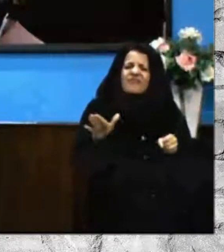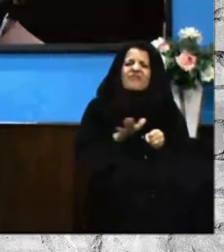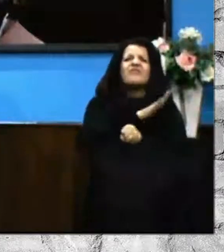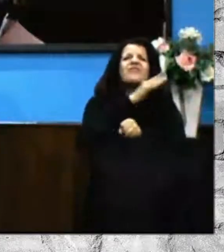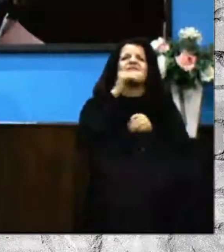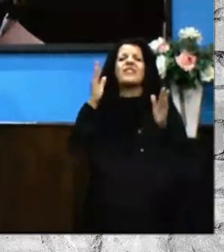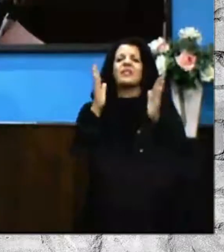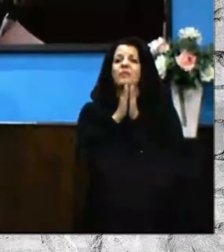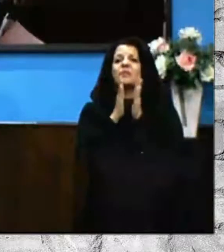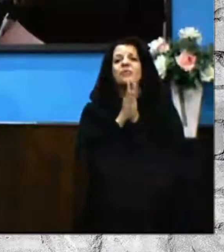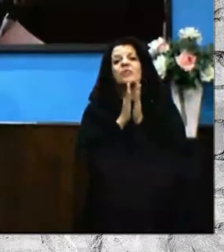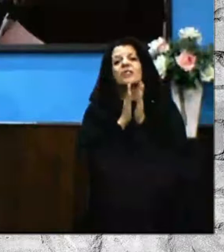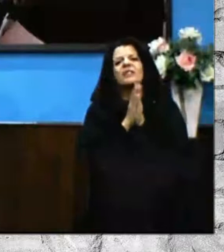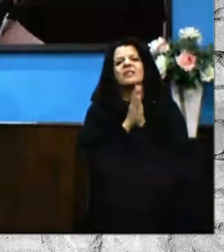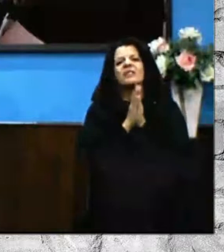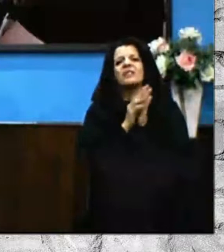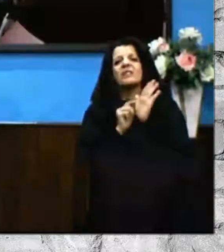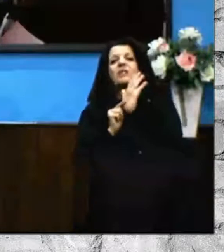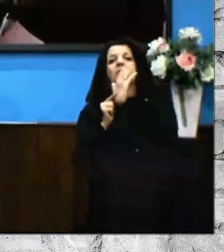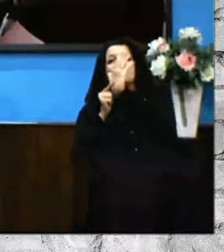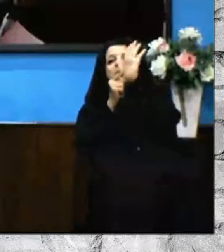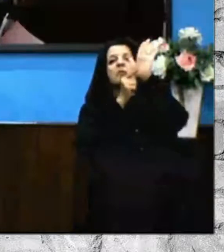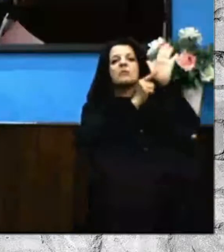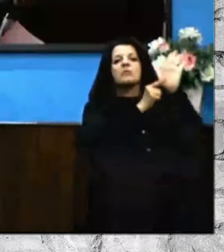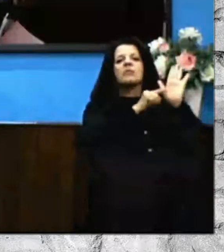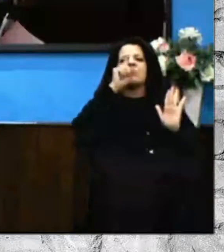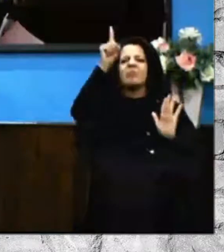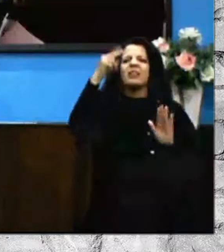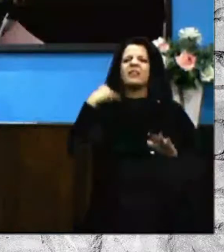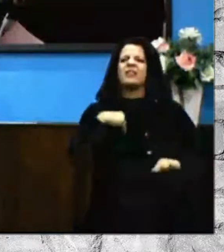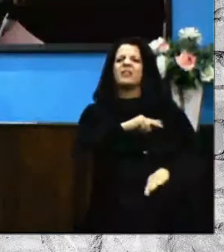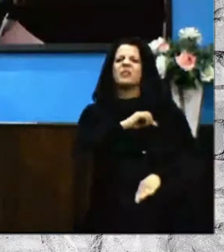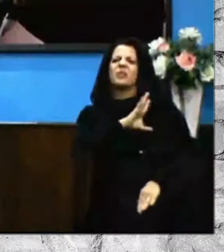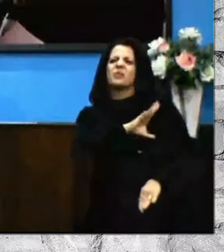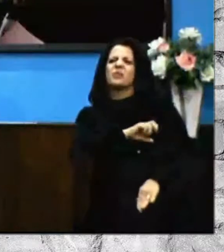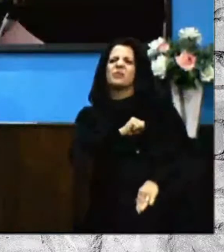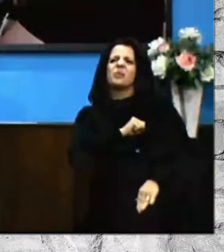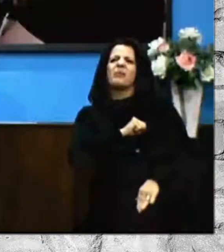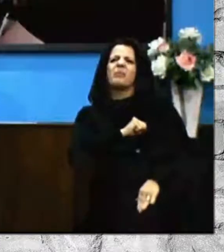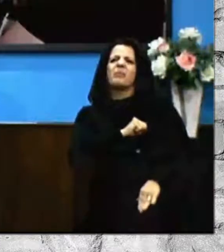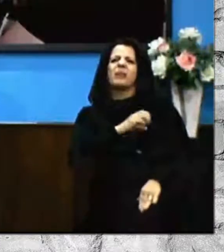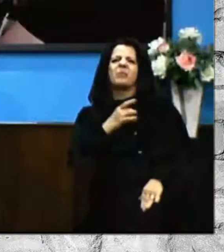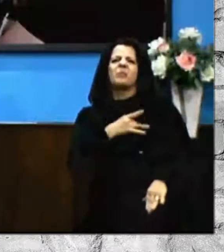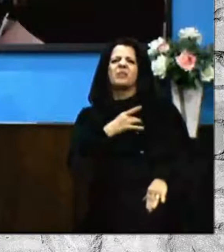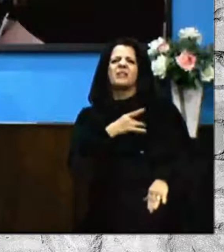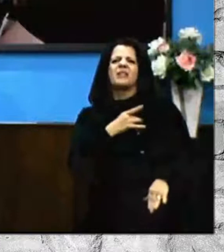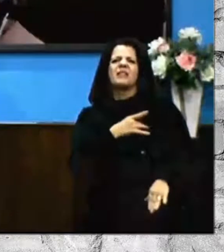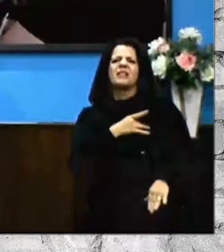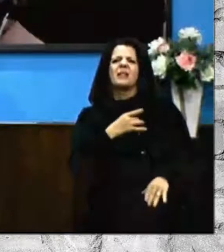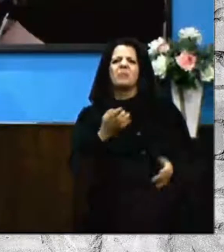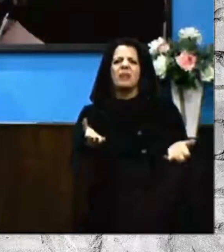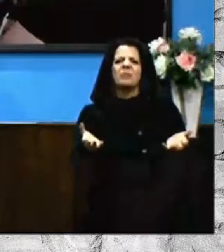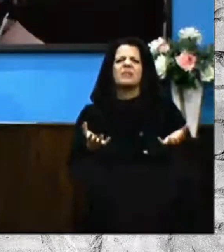nossas orações. Vamos demonstrar para Deus que nós o amamos, que nós o tememos, que Ele é o Senhor da nossa vida, que nós o queremos, que